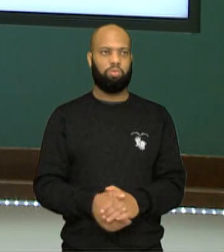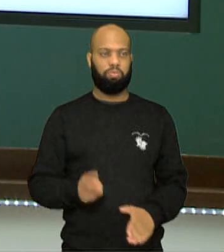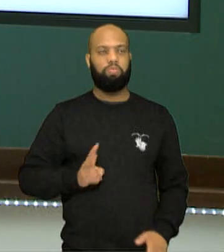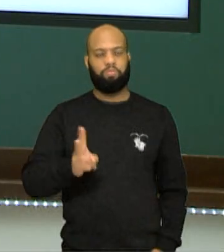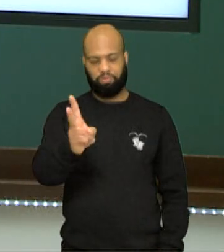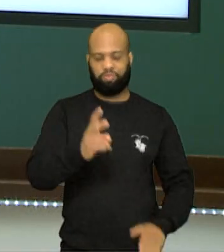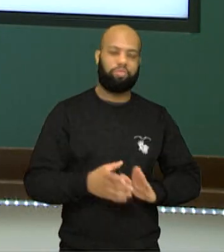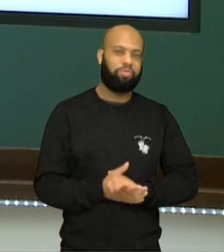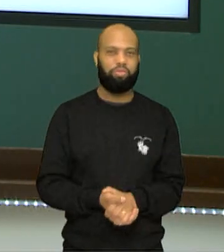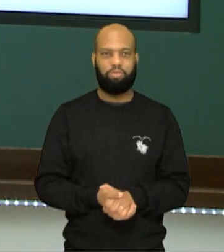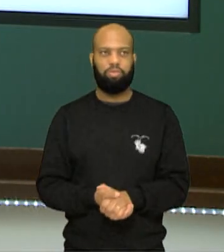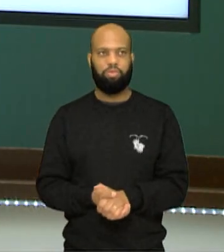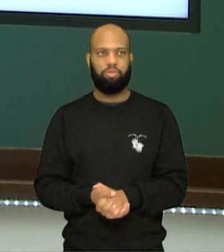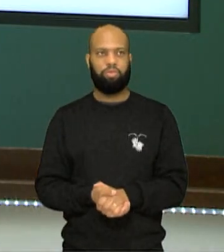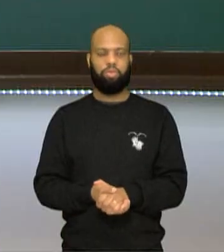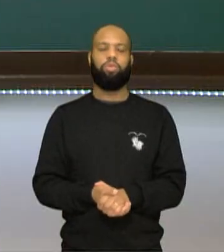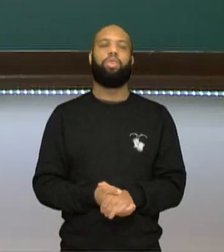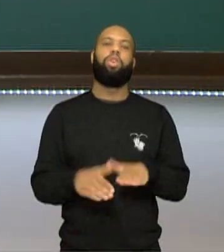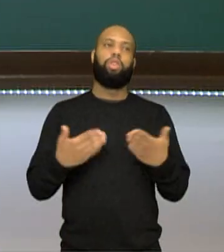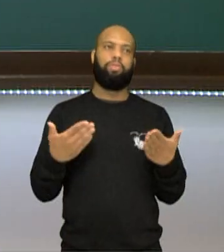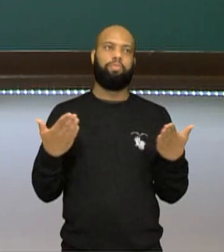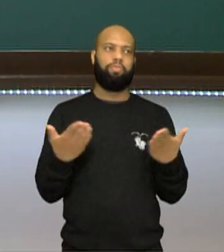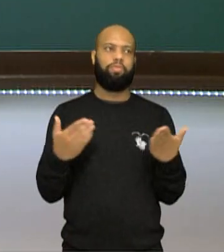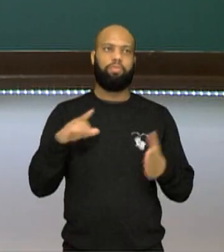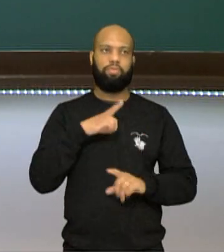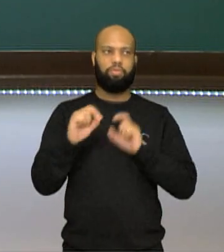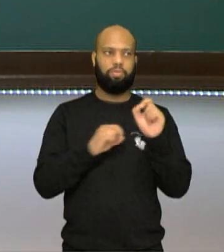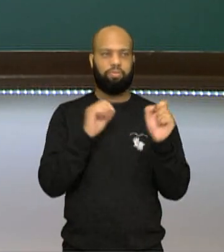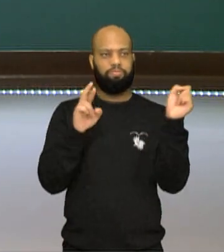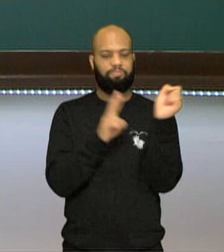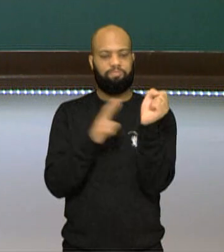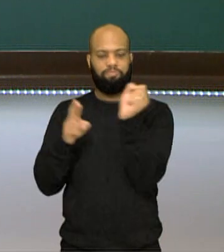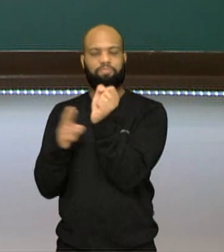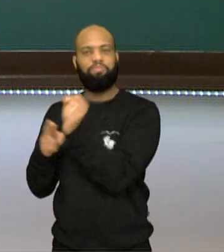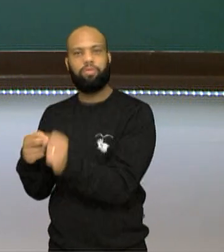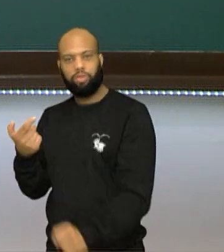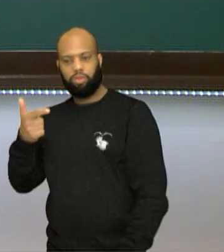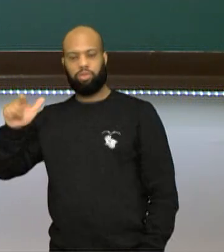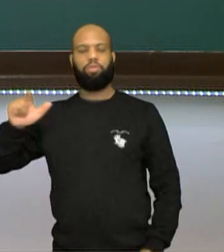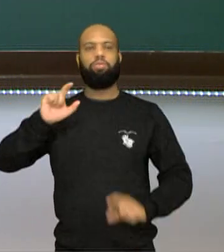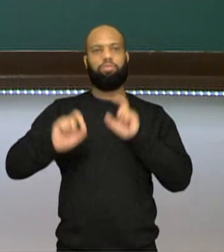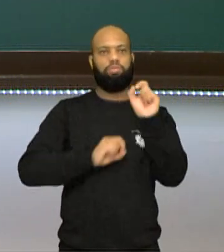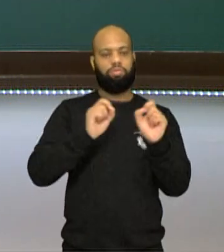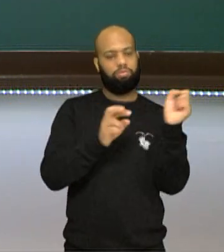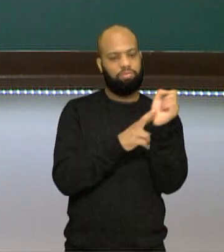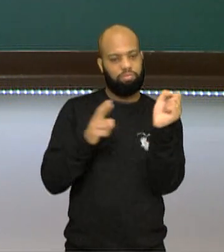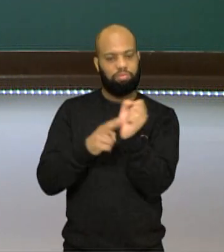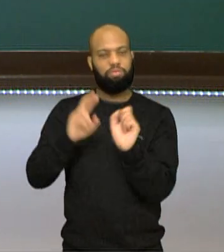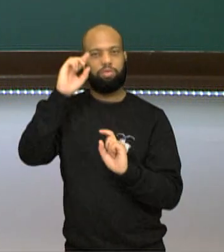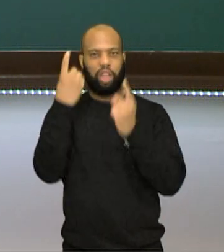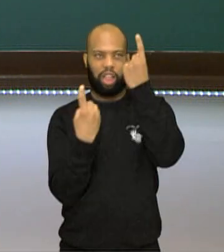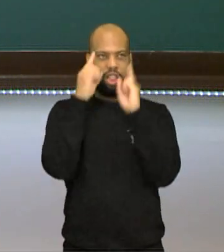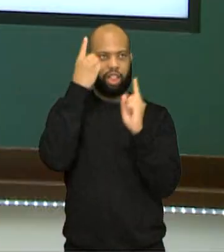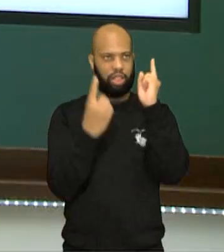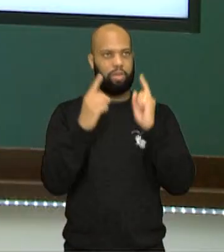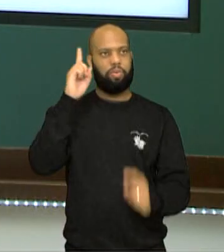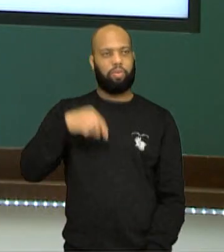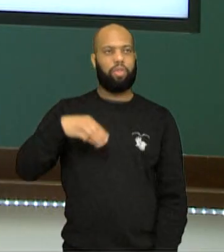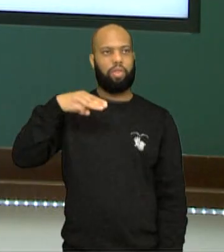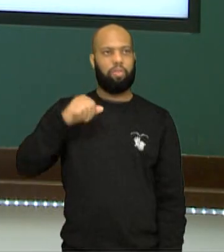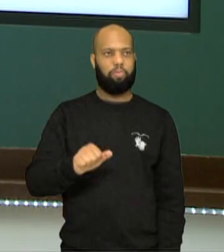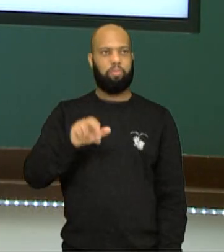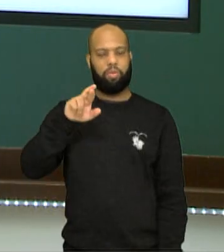Prosseguindo, né, gente? Aí a gente vem com um ritmo assim, que a gente diz hoje em dia que é um ritmo mais carnavalesco, que é o